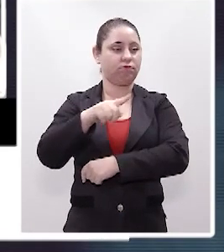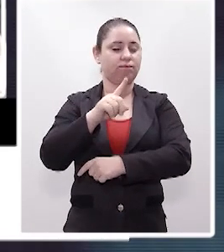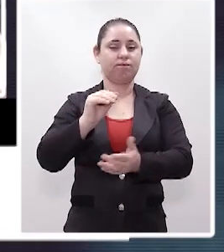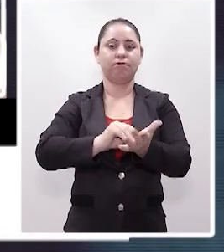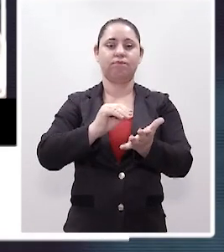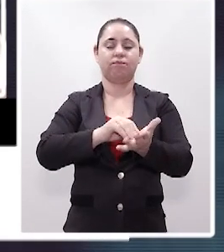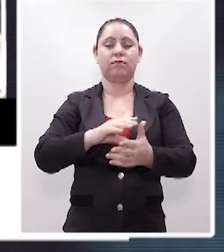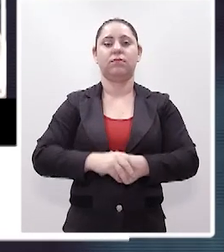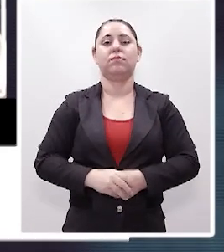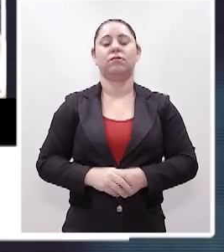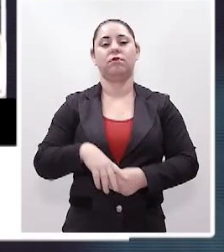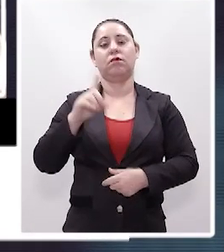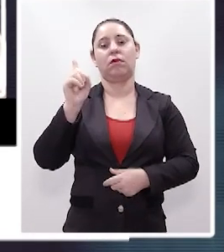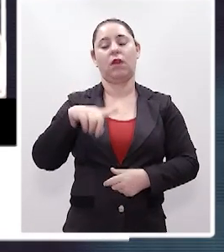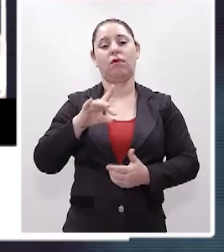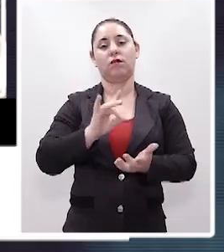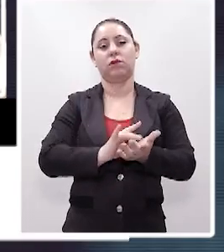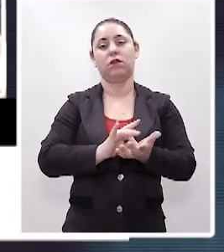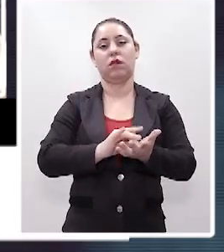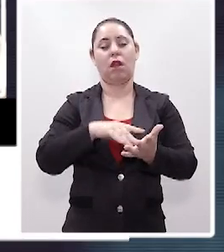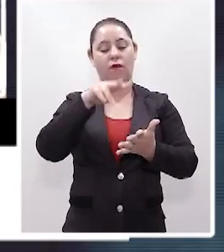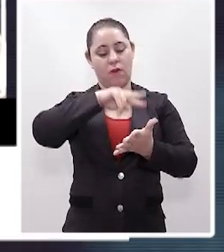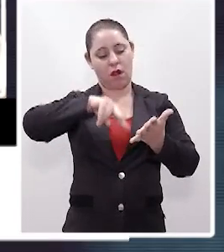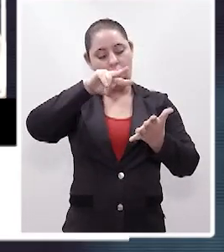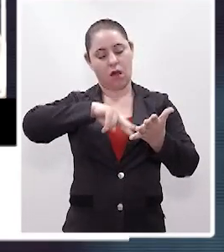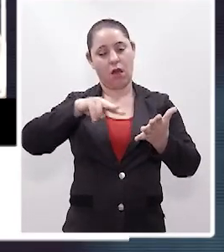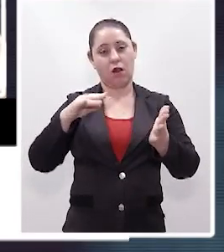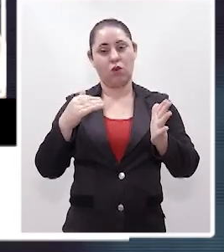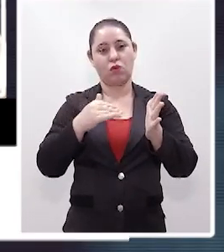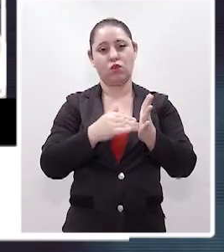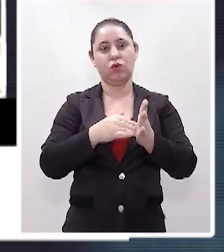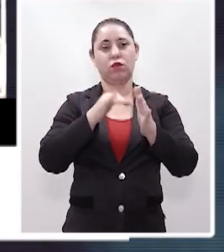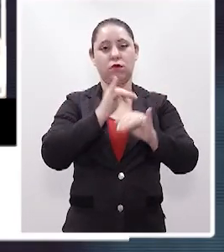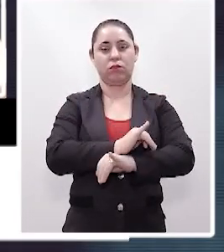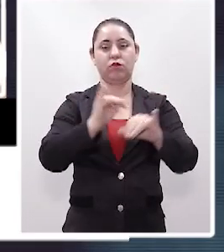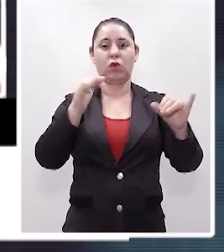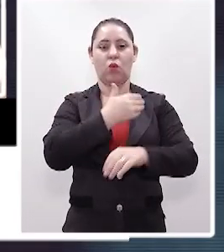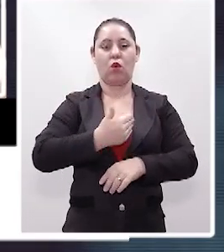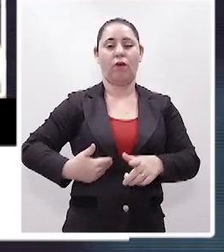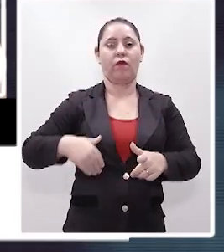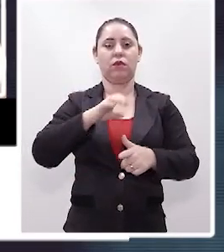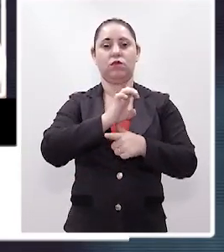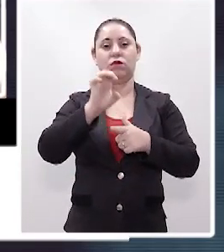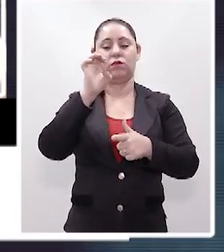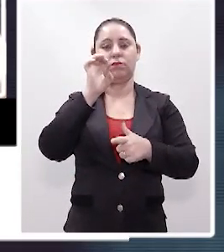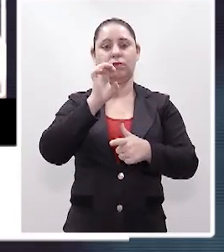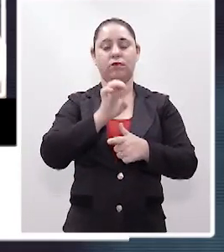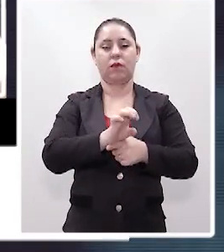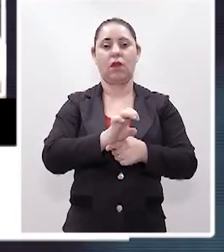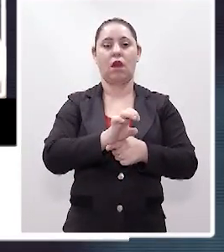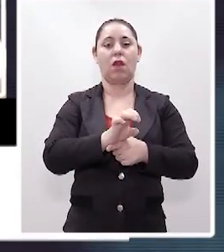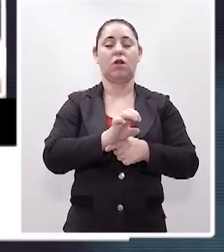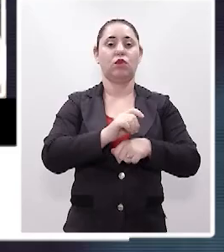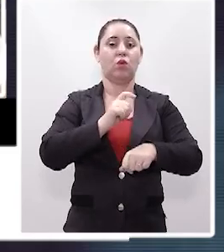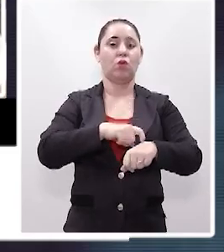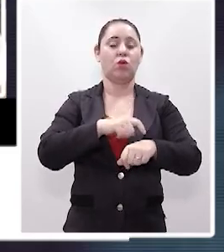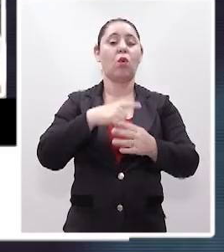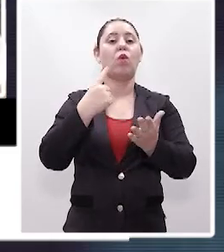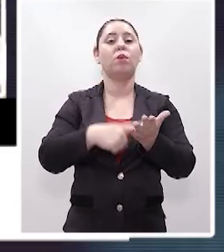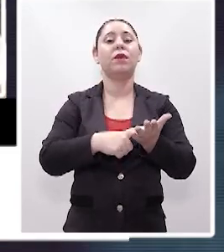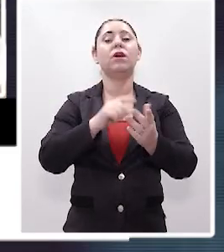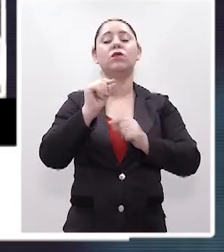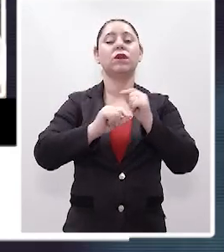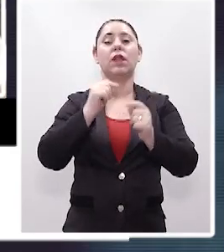Marité? Exatamente, Thiago. Estava lendo aqui a última matéria publicada pelo governo do estado. A previsão era